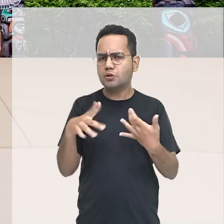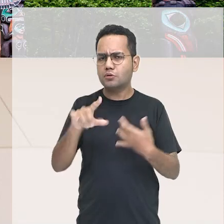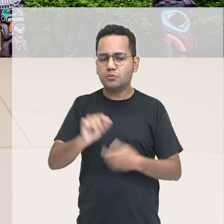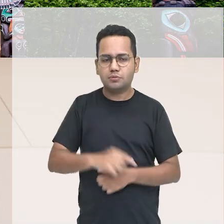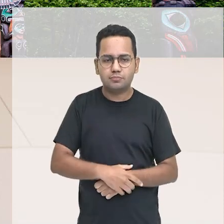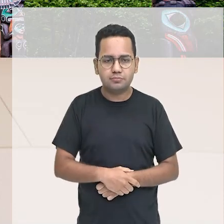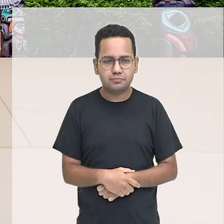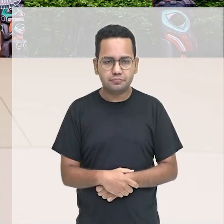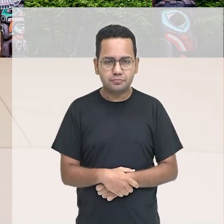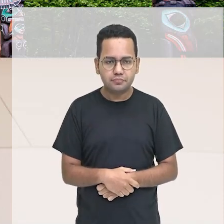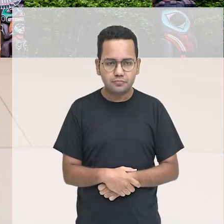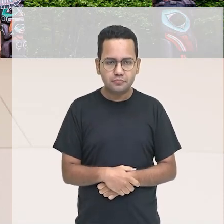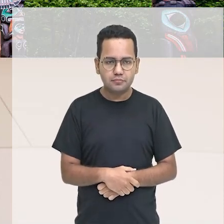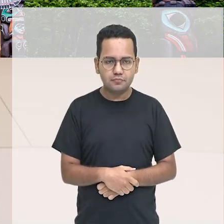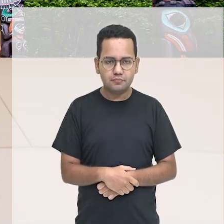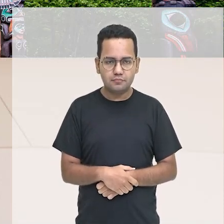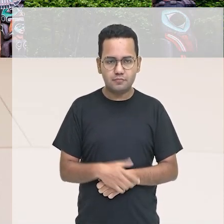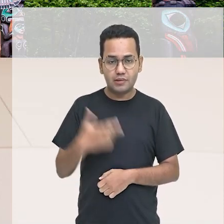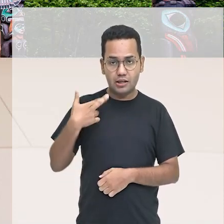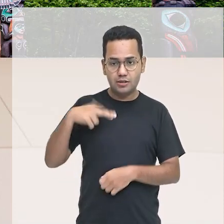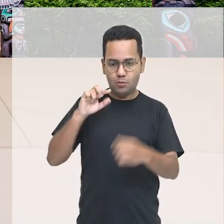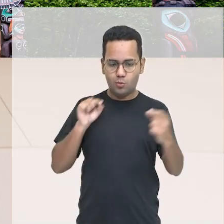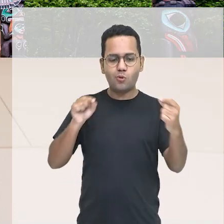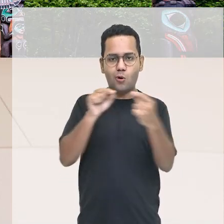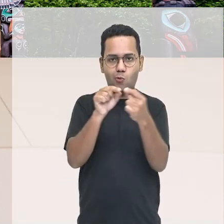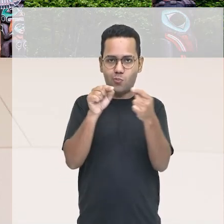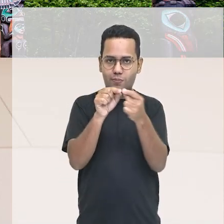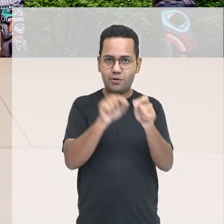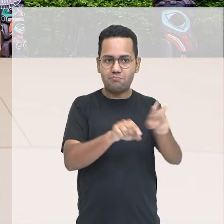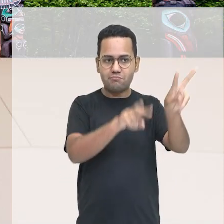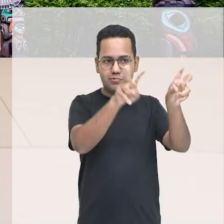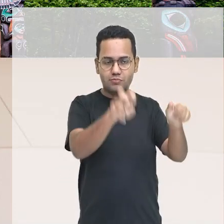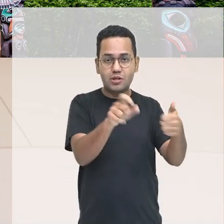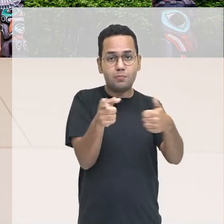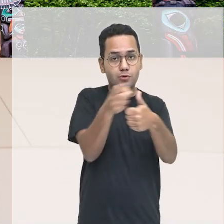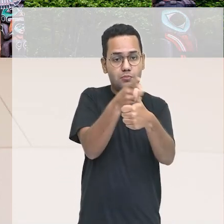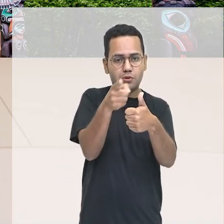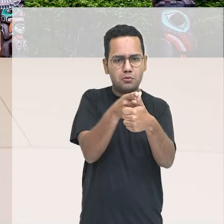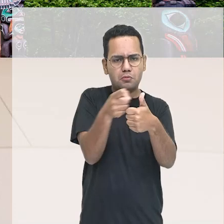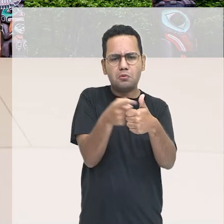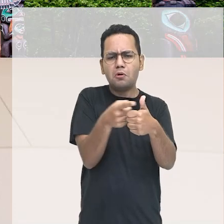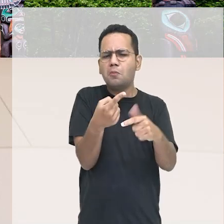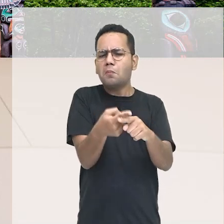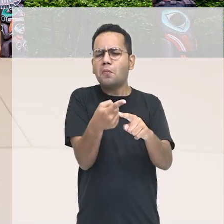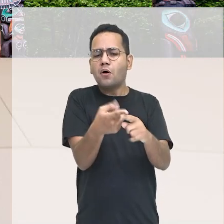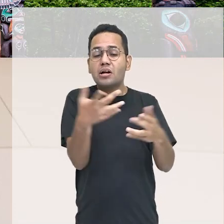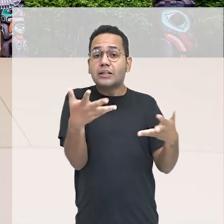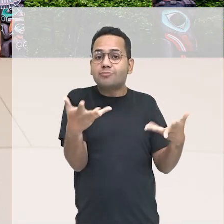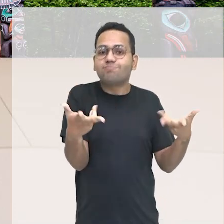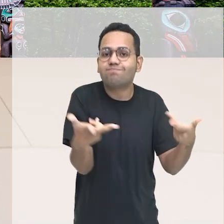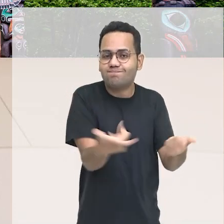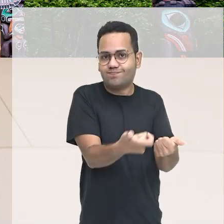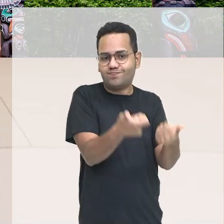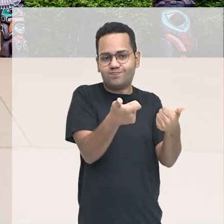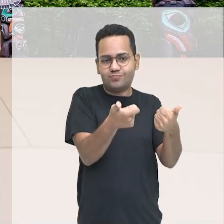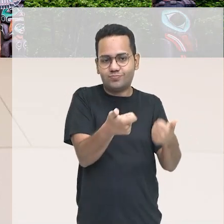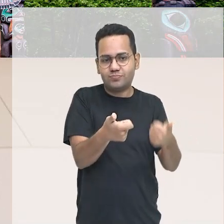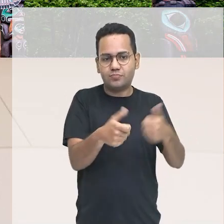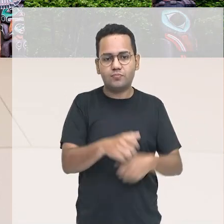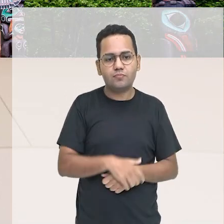da religião é o sagrado, que é algo extraordinário, enquanto o